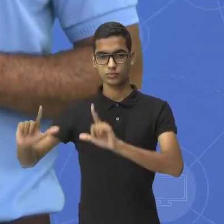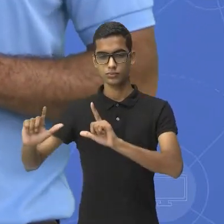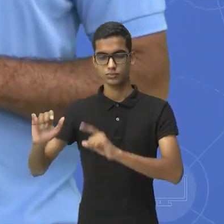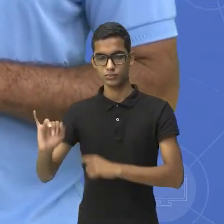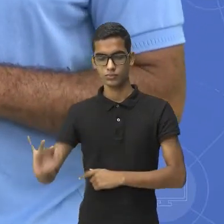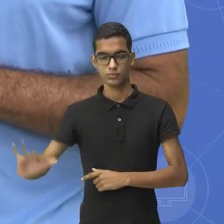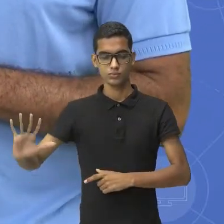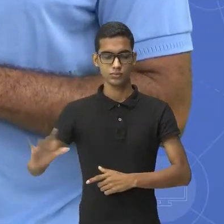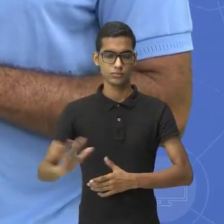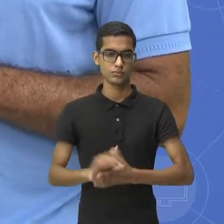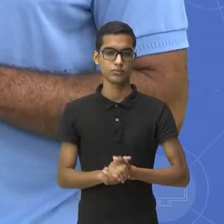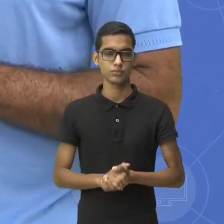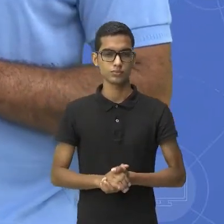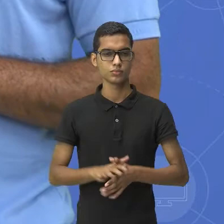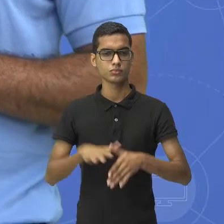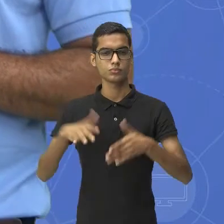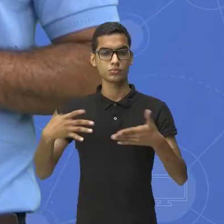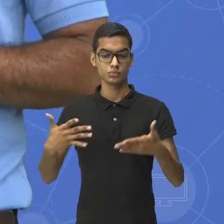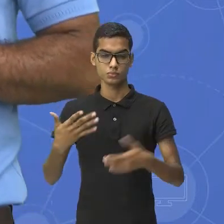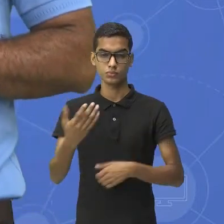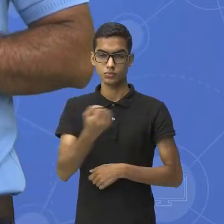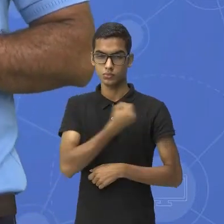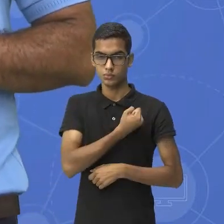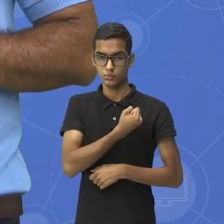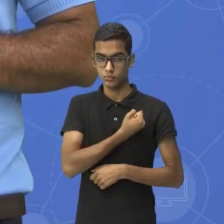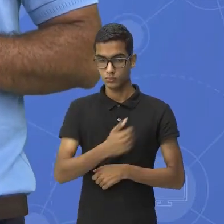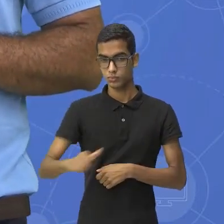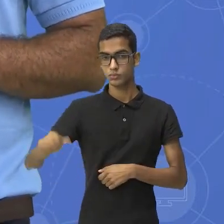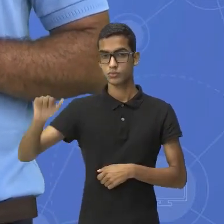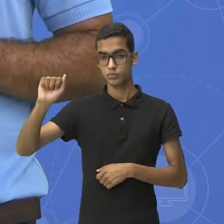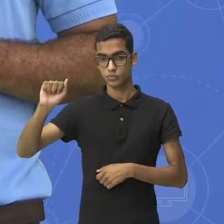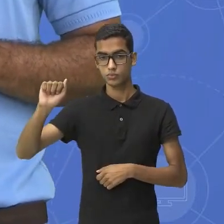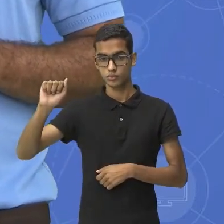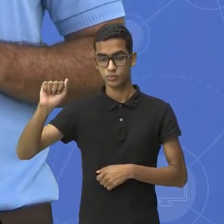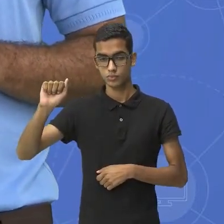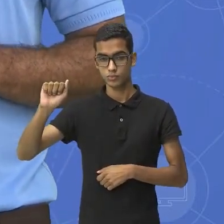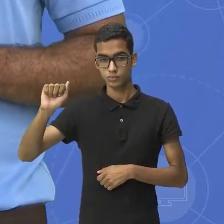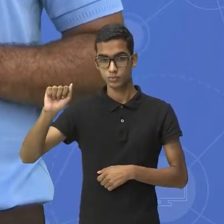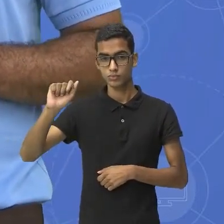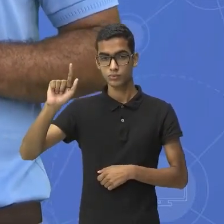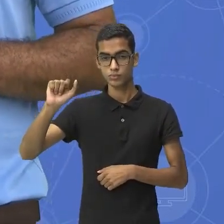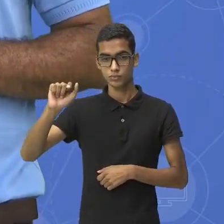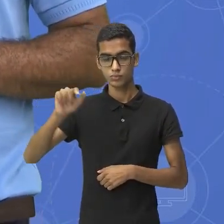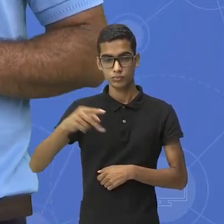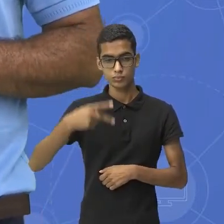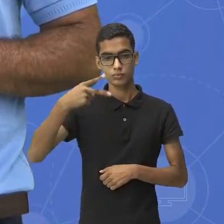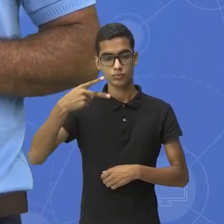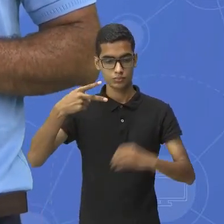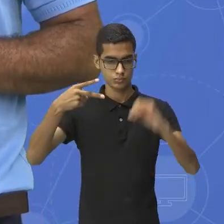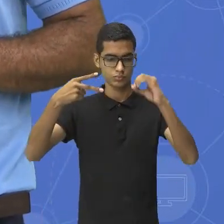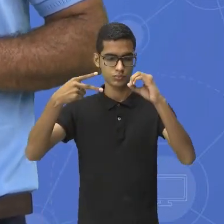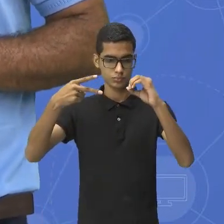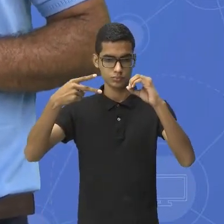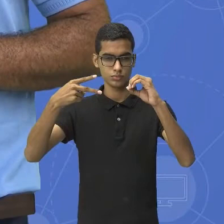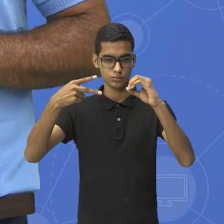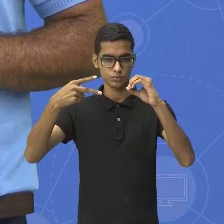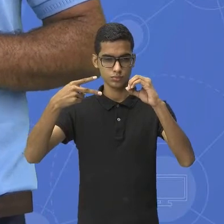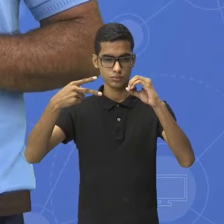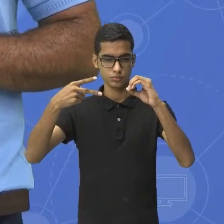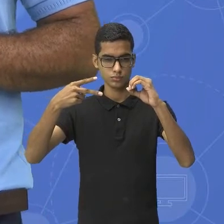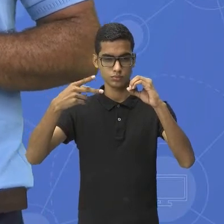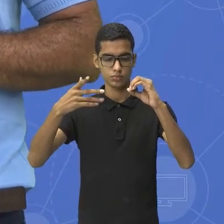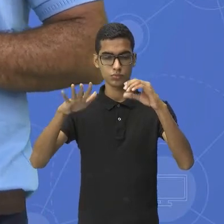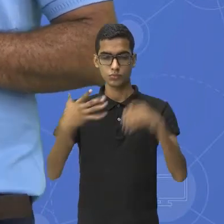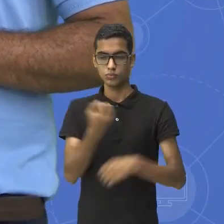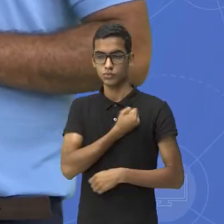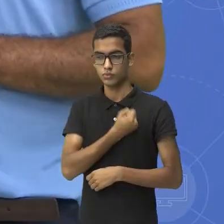Quando o coeficiente A é menor que 0. Quando o coeficiente A é menor que 0, ou seja, quando ele é negativo. Quando ele